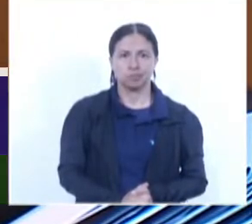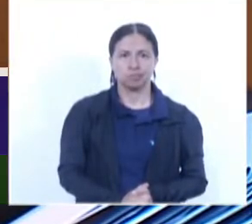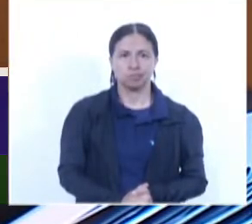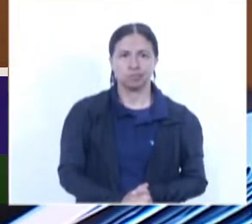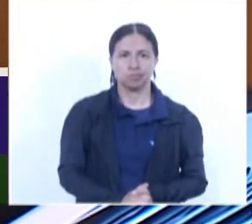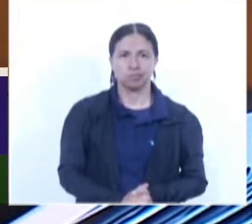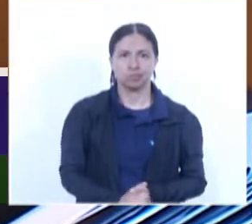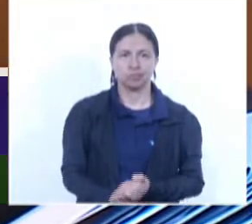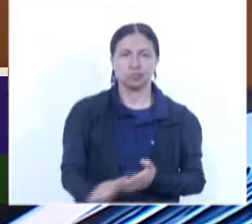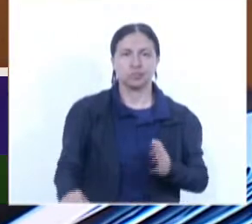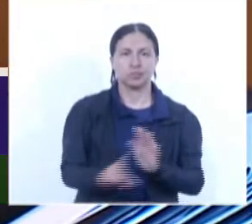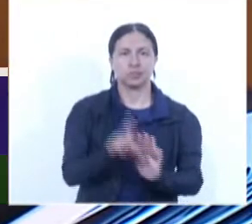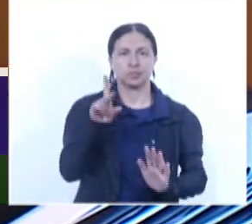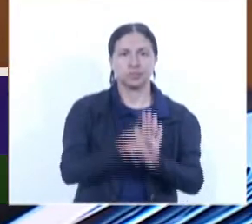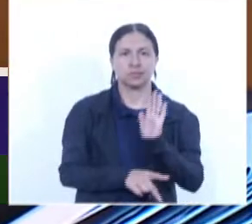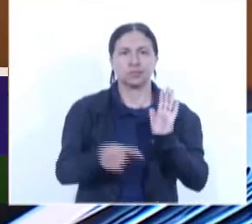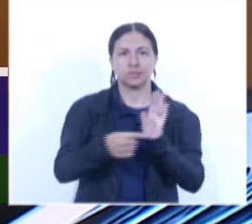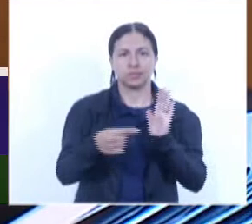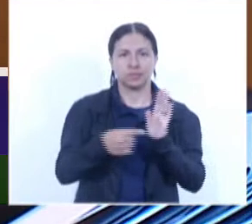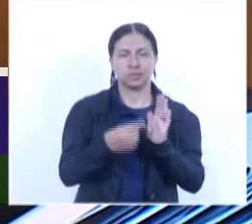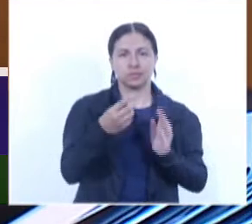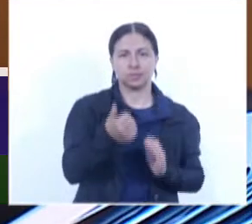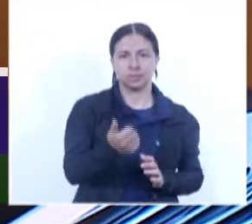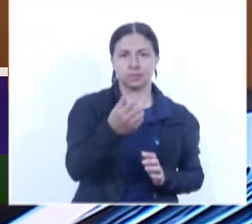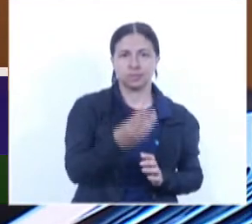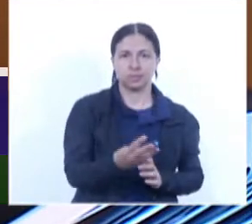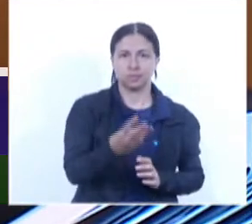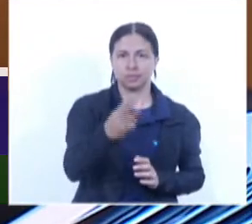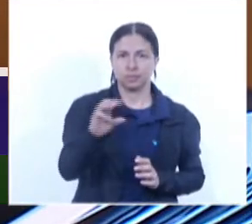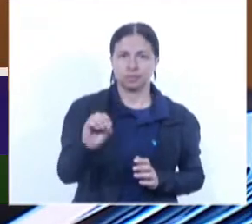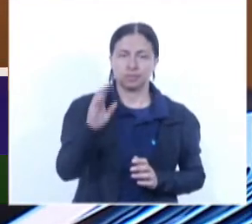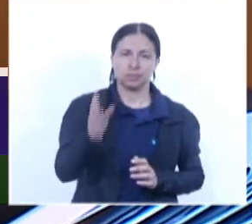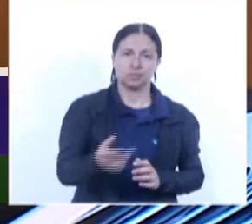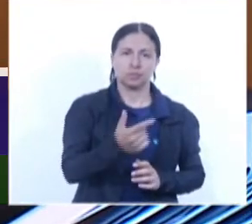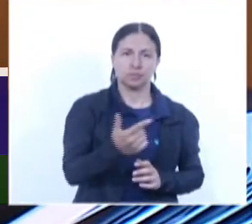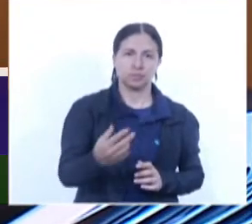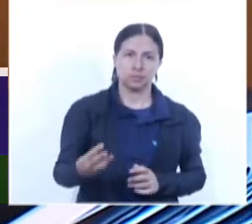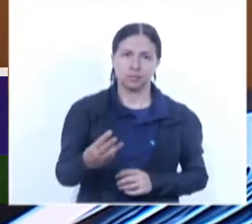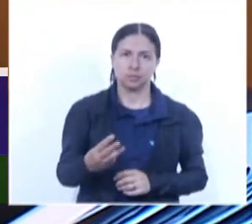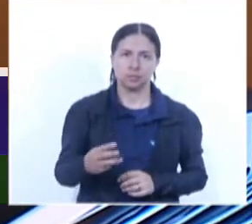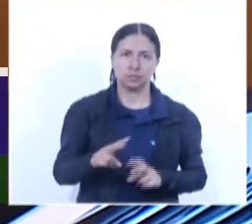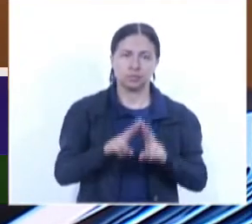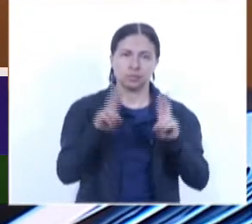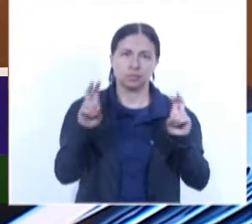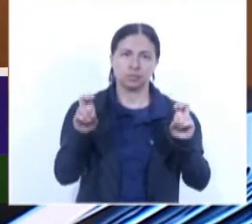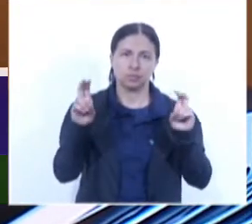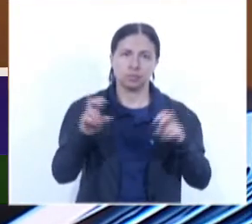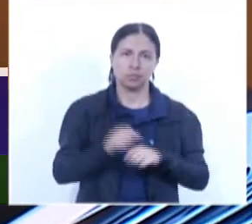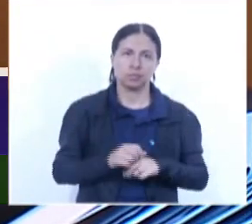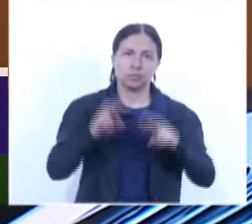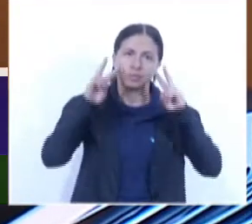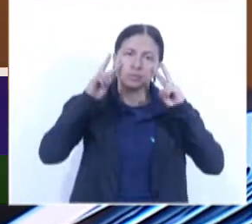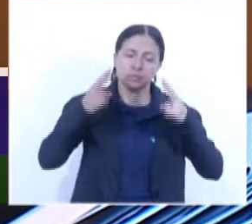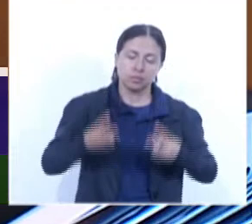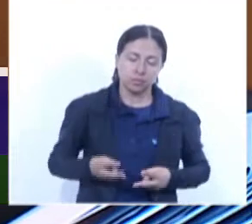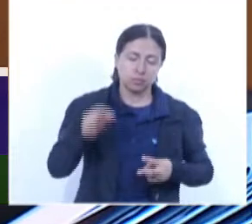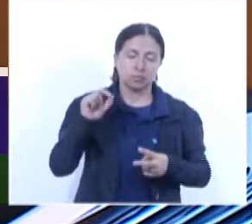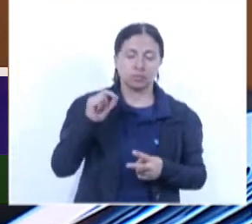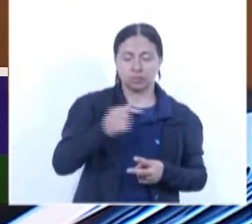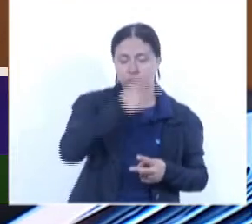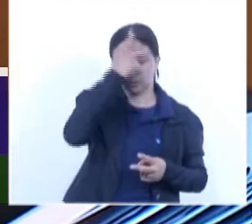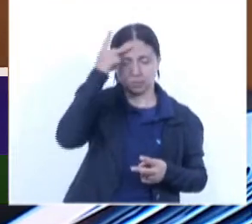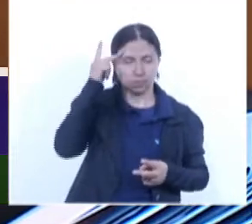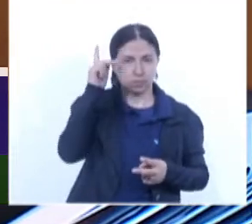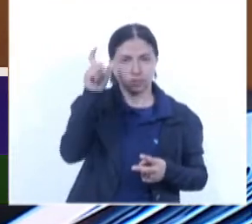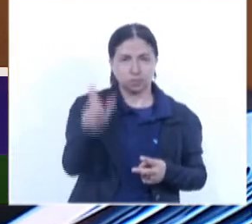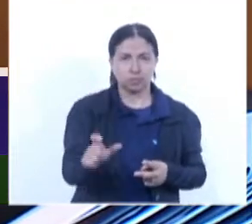projeto de lei ordinário 13 30/23 dispõe sobre reconhecimento em âmbito Municipal as pessoas com